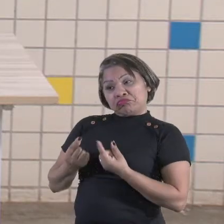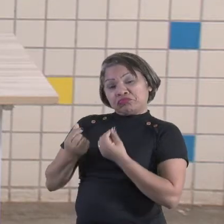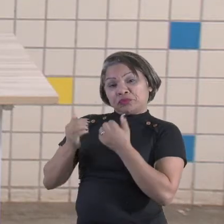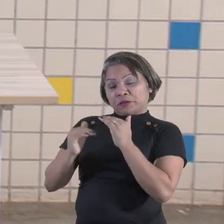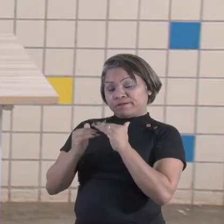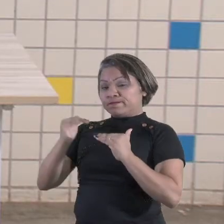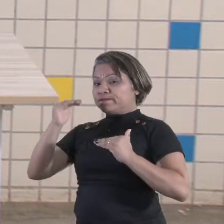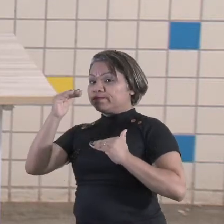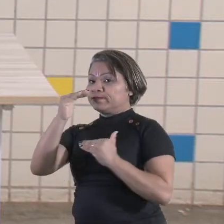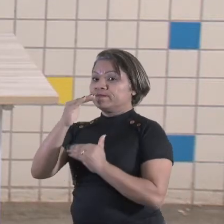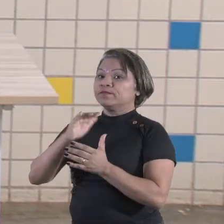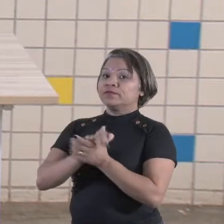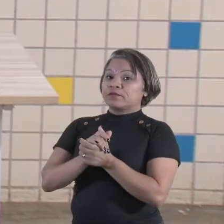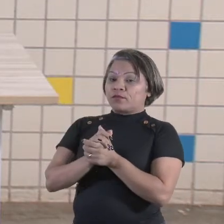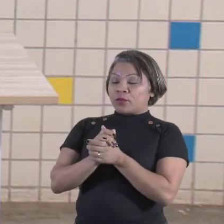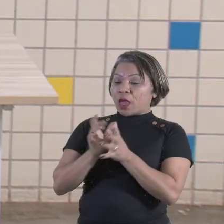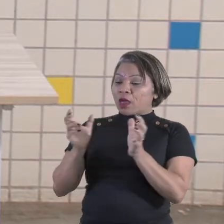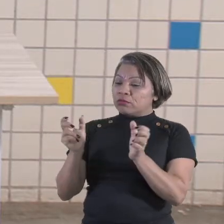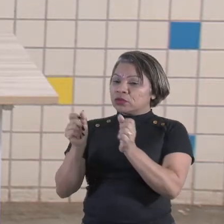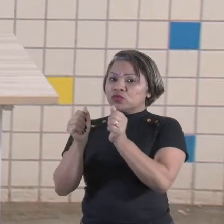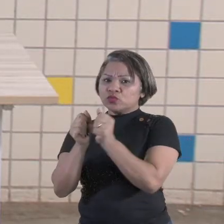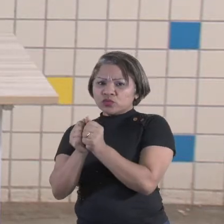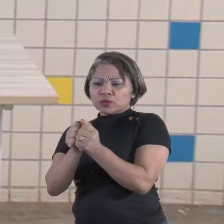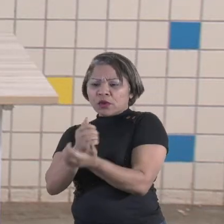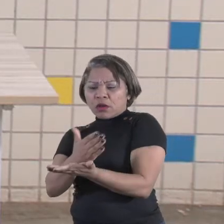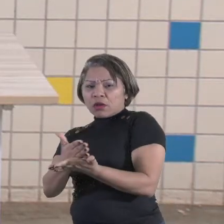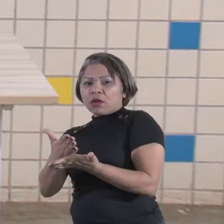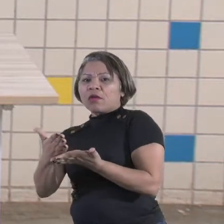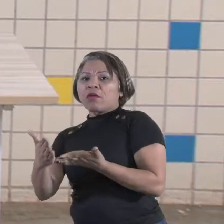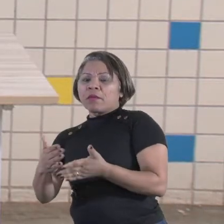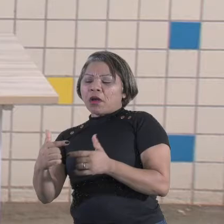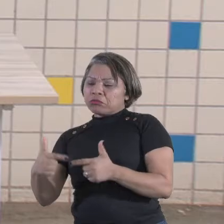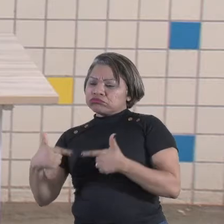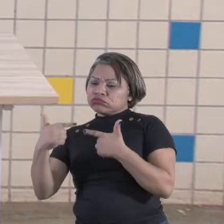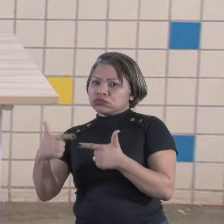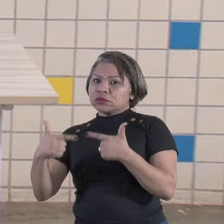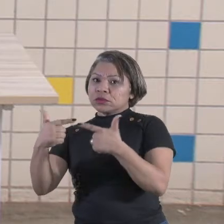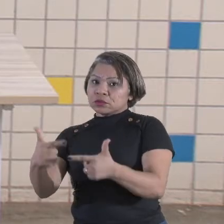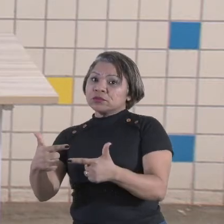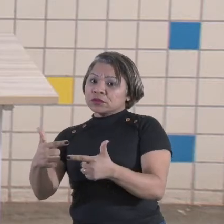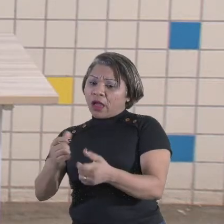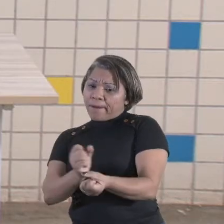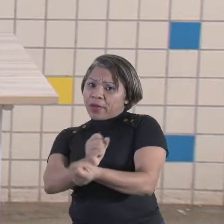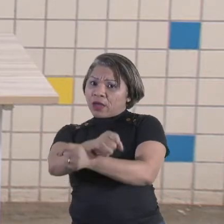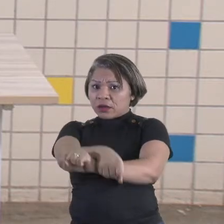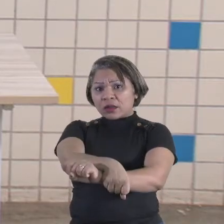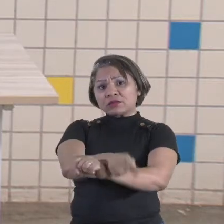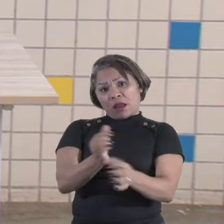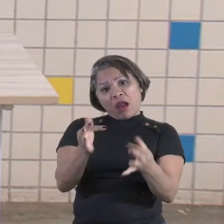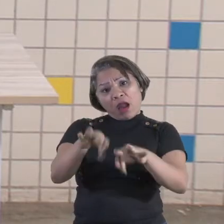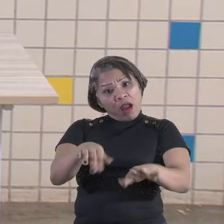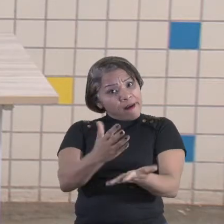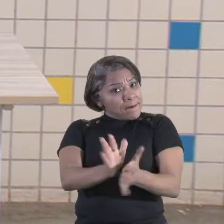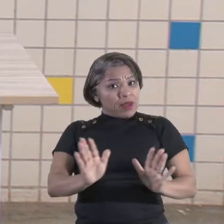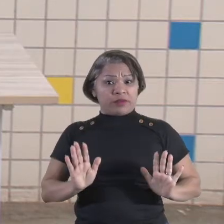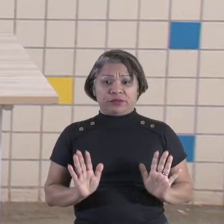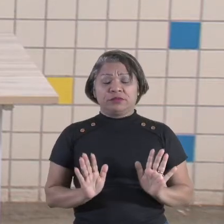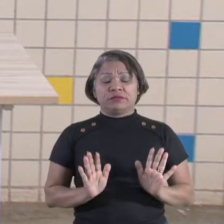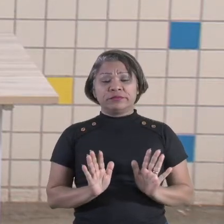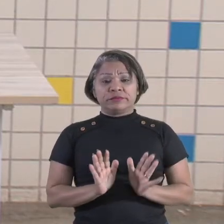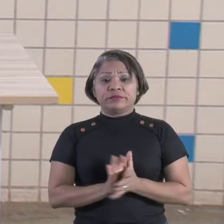escravidão e se juntaram e começaram todos a lutar para que essa escravidão tivesse fim.